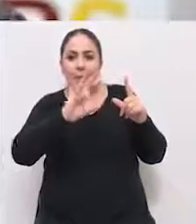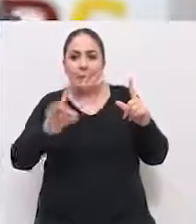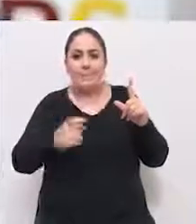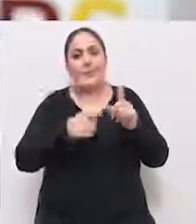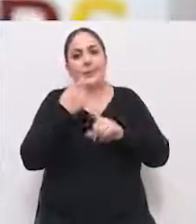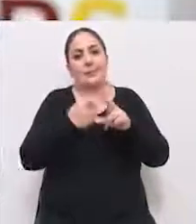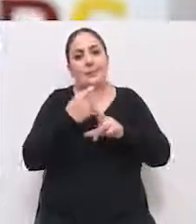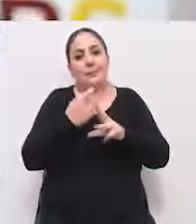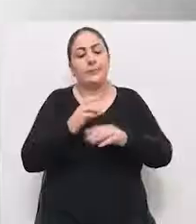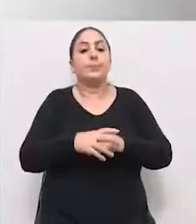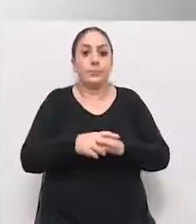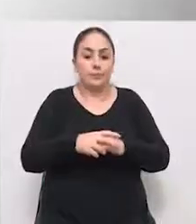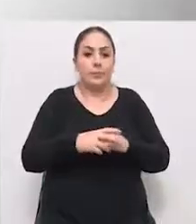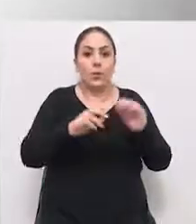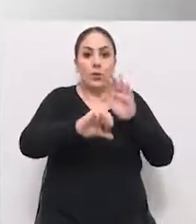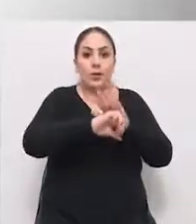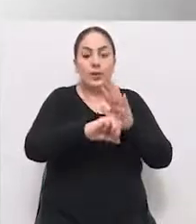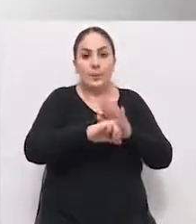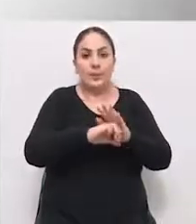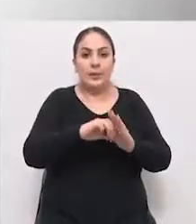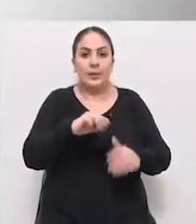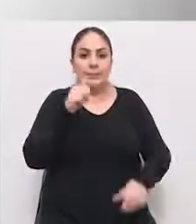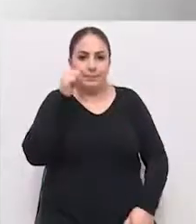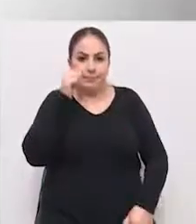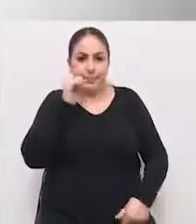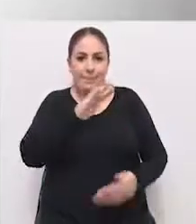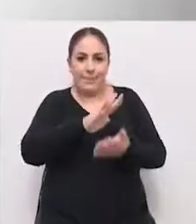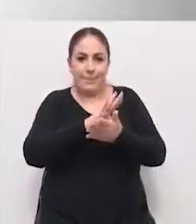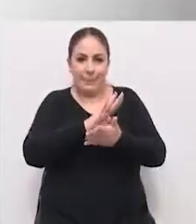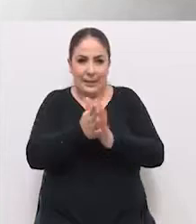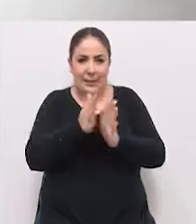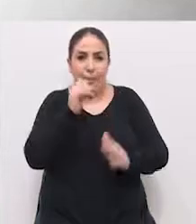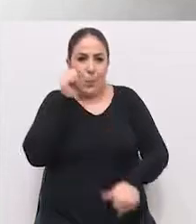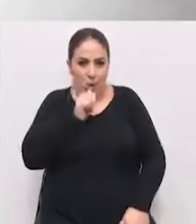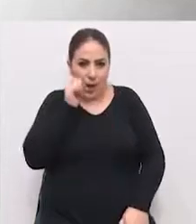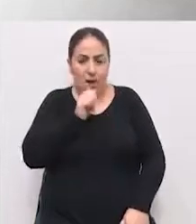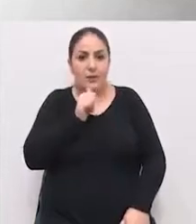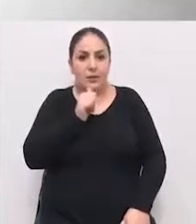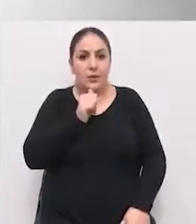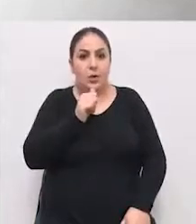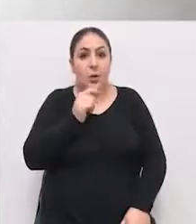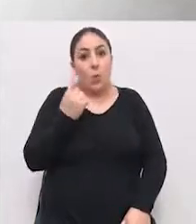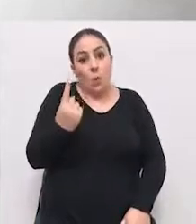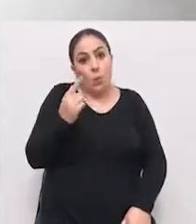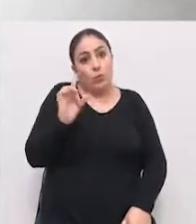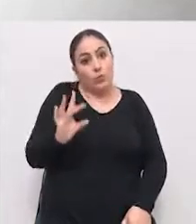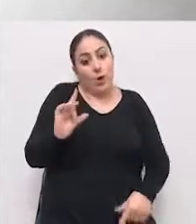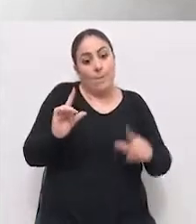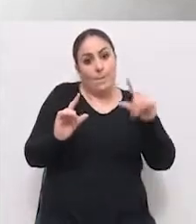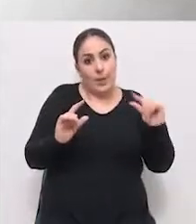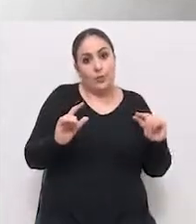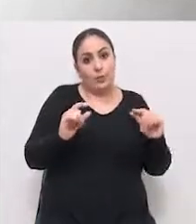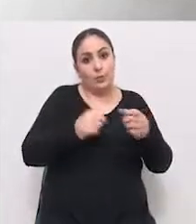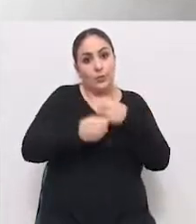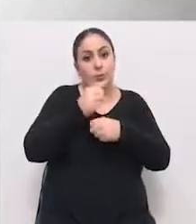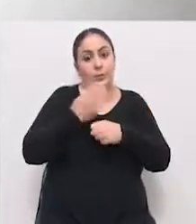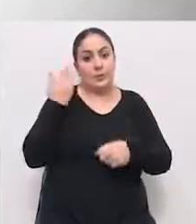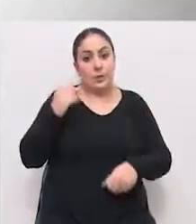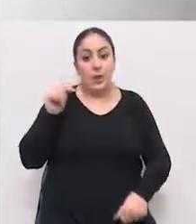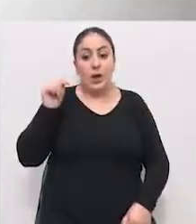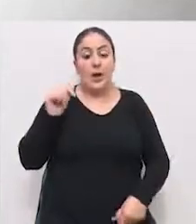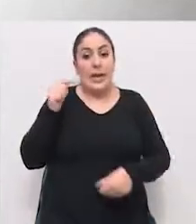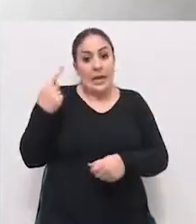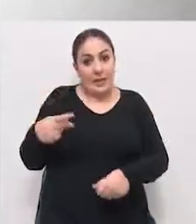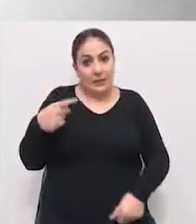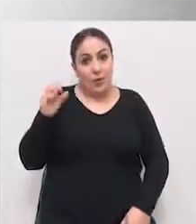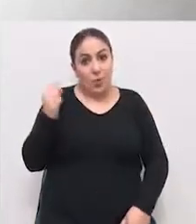nos crimes patrimoniais também. O crime de feminicídio em junho registrou 1 caso a menos do que no ano passado. Foram 8